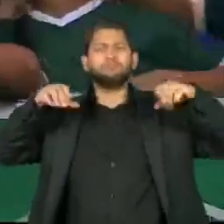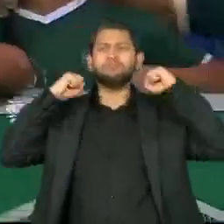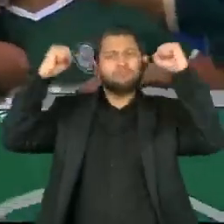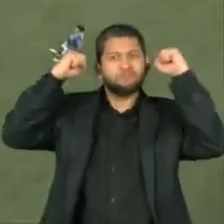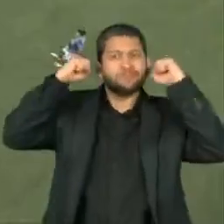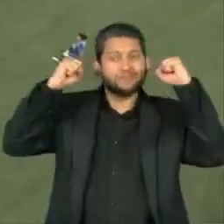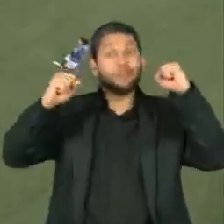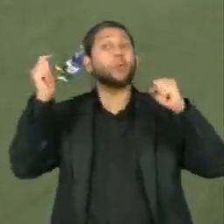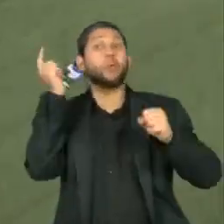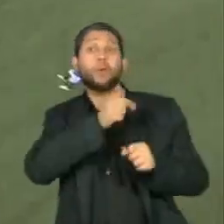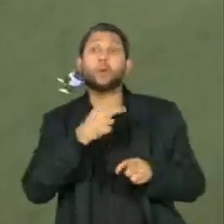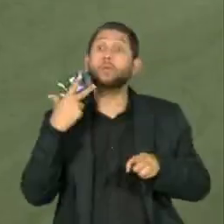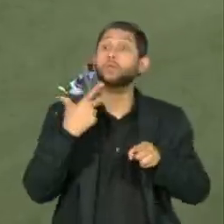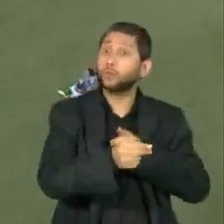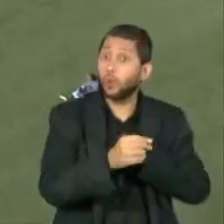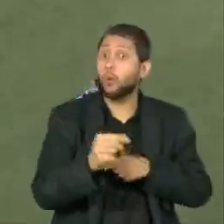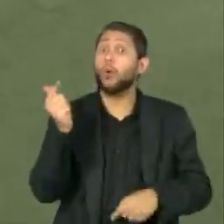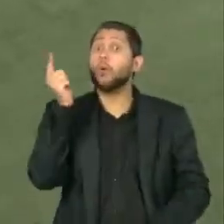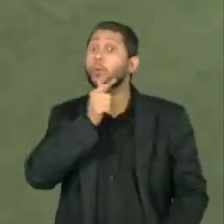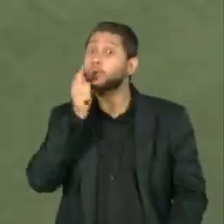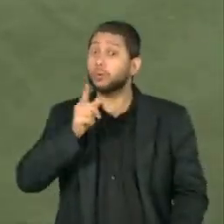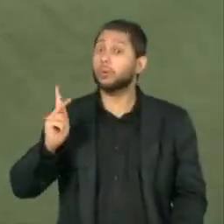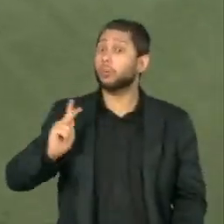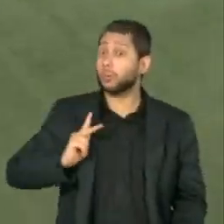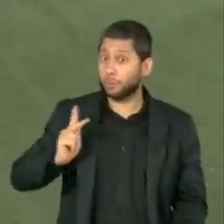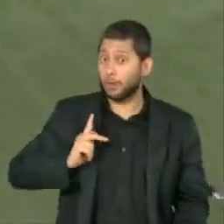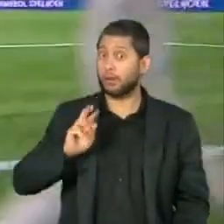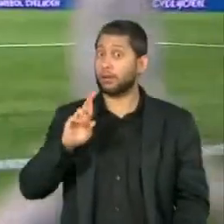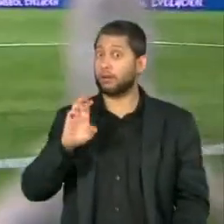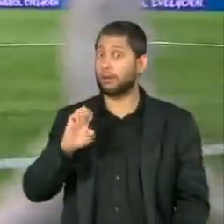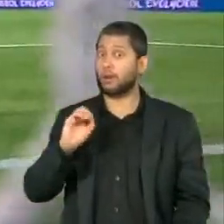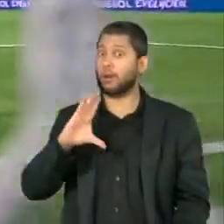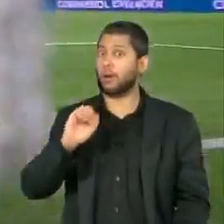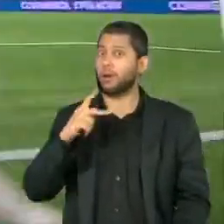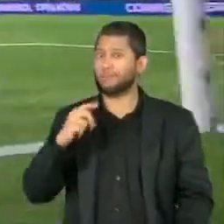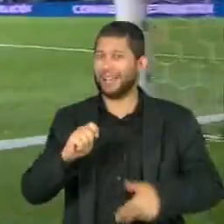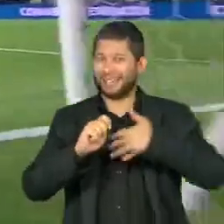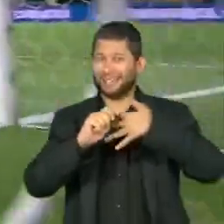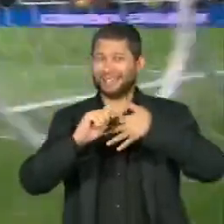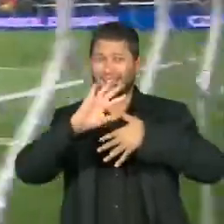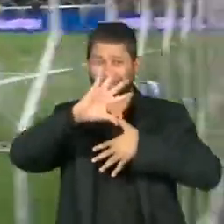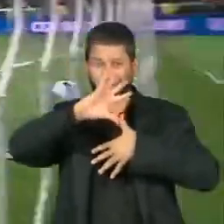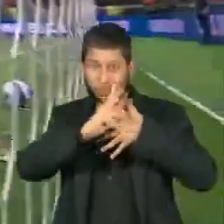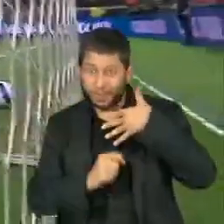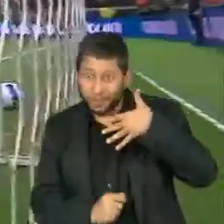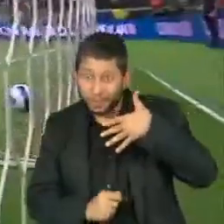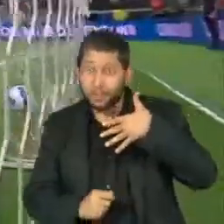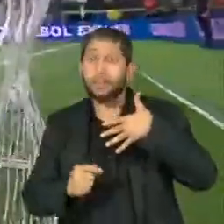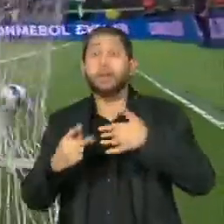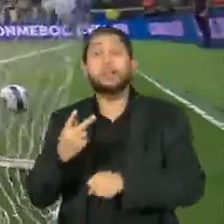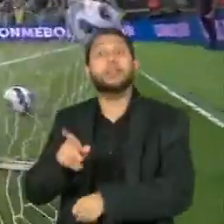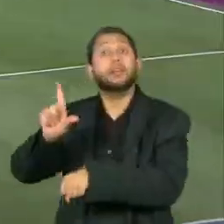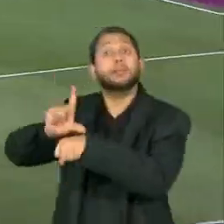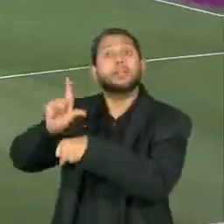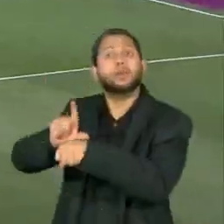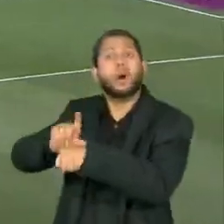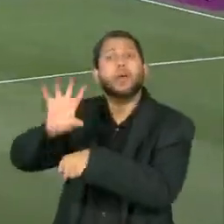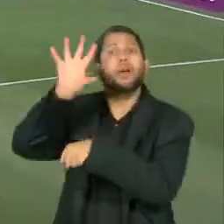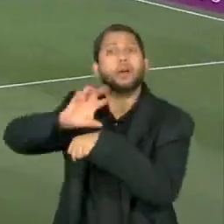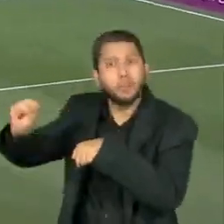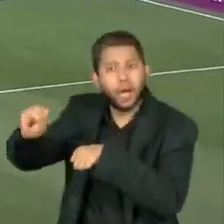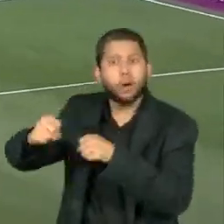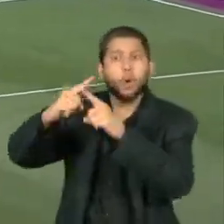A vitória garantia ao clube o título inédito da Recopa Sul-Americana, disputada pelos campeões da Taça Libertadores e da